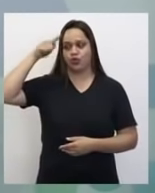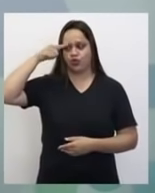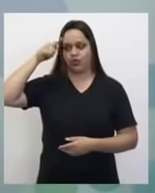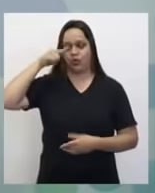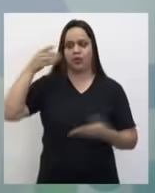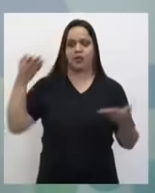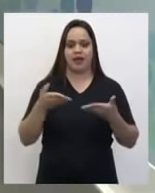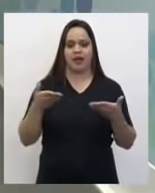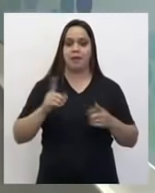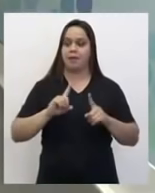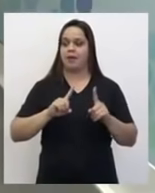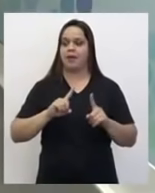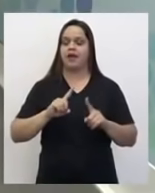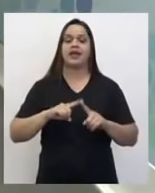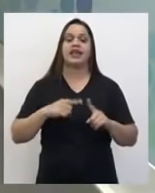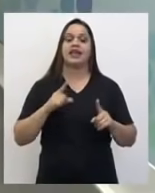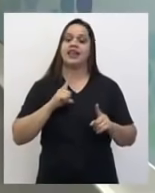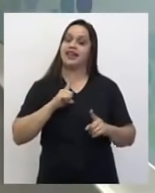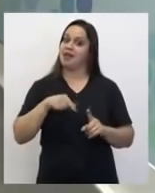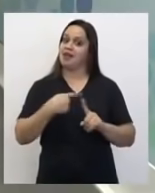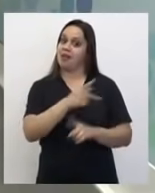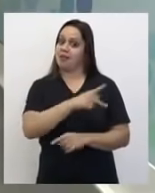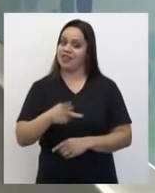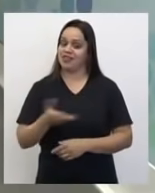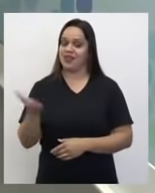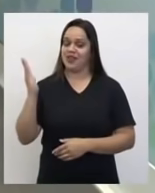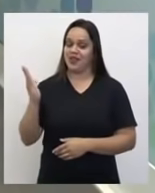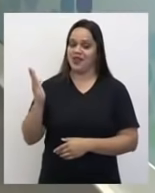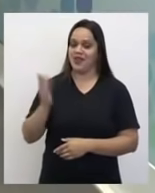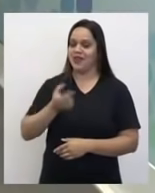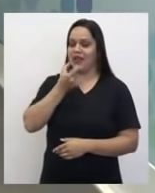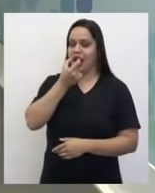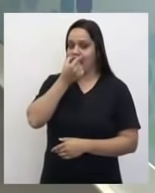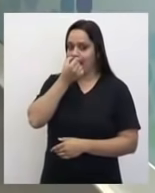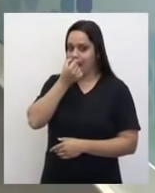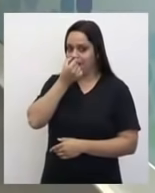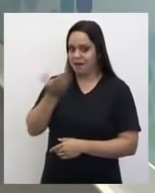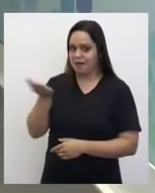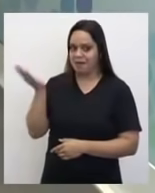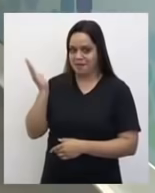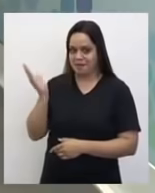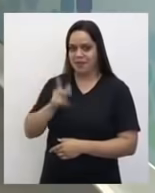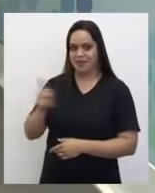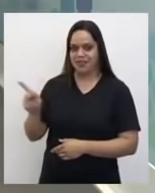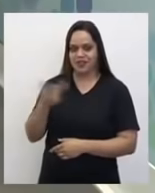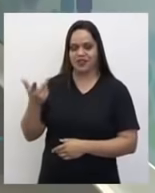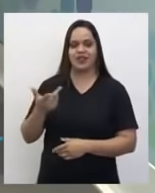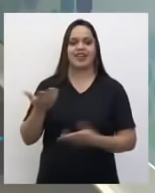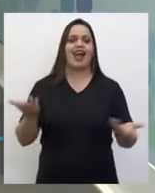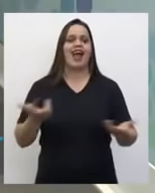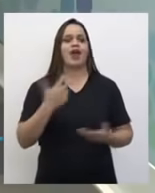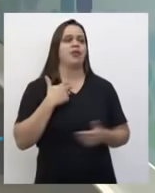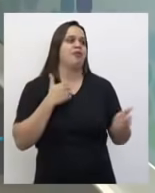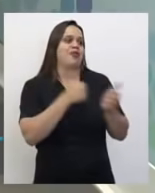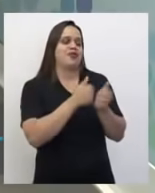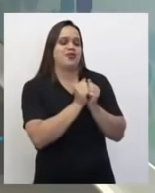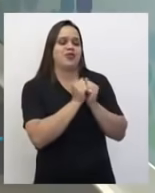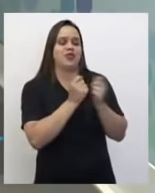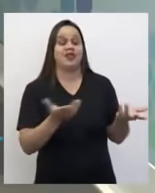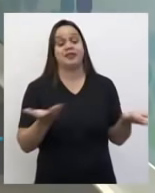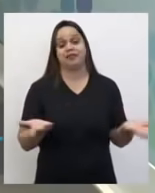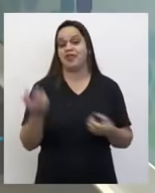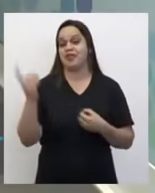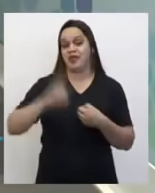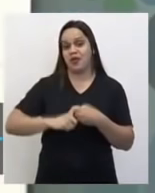alguém aqui. Eu aparece. É que não pode chegar perto, né? Não pode. Gente, voltei para mais uma